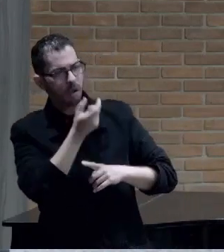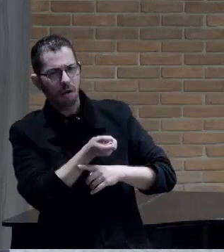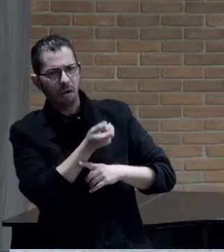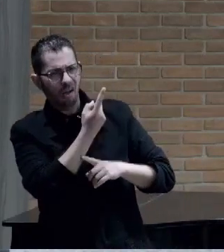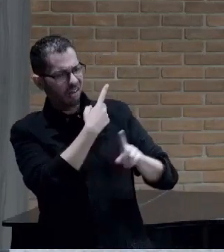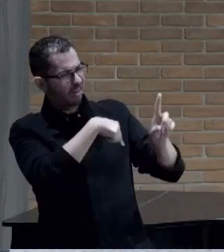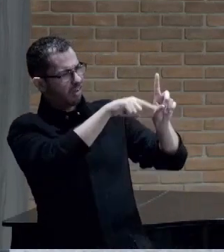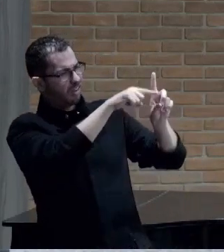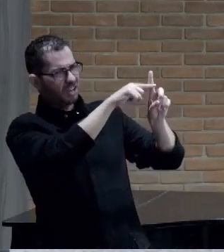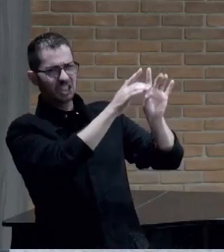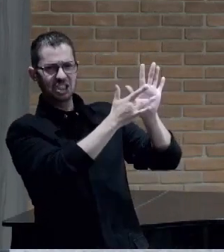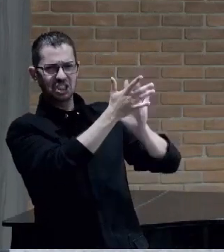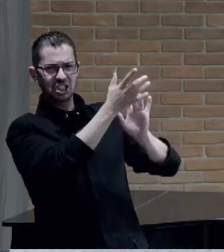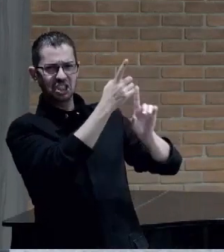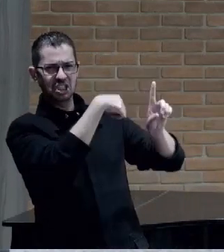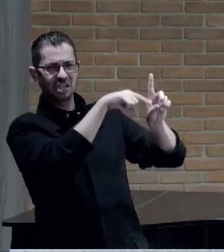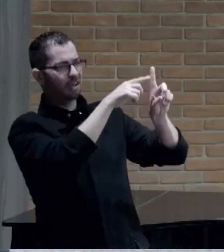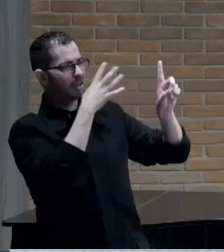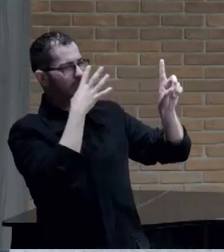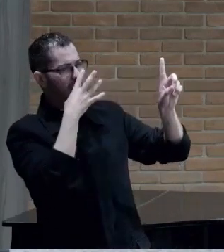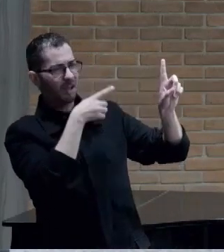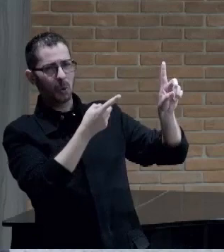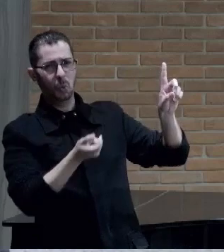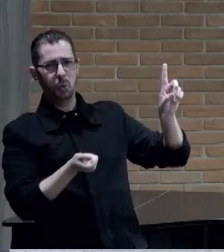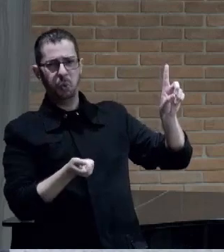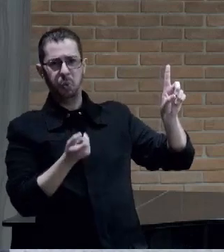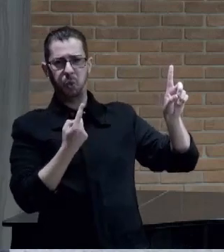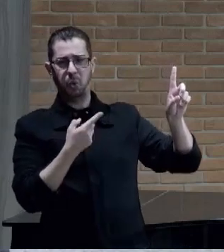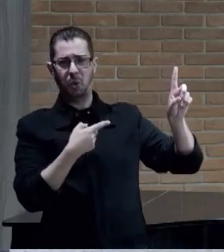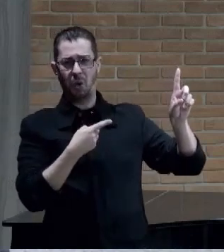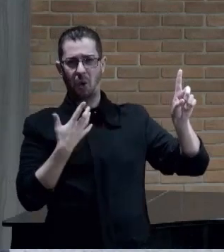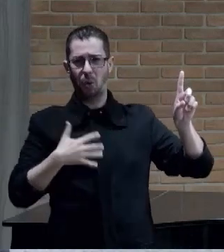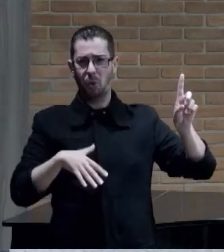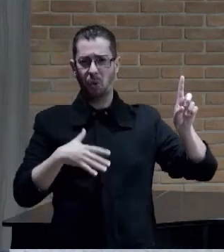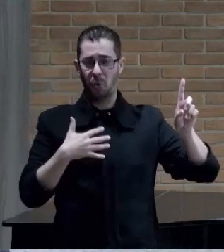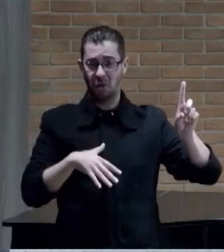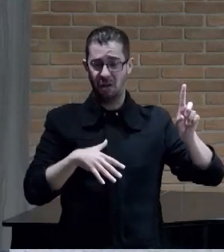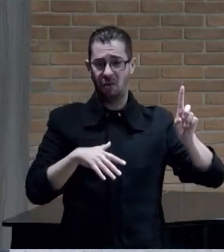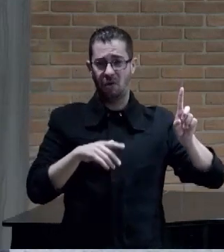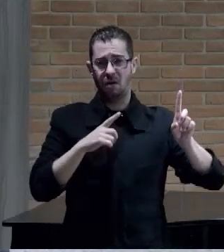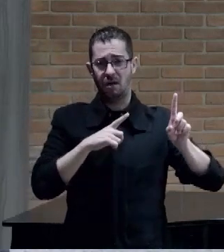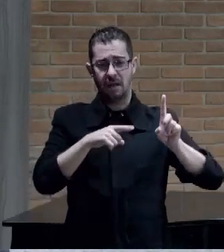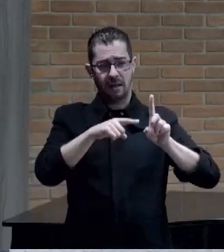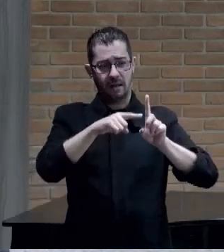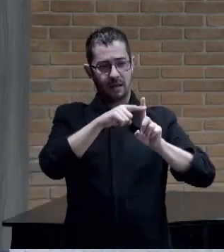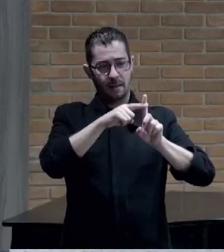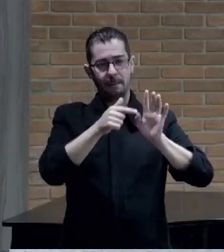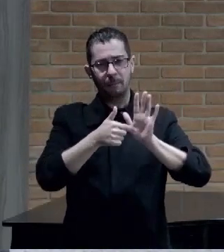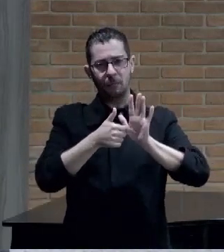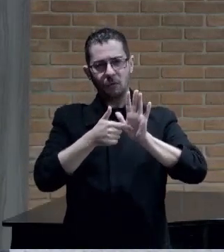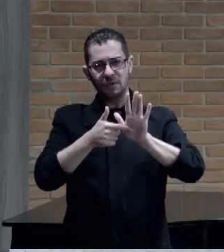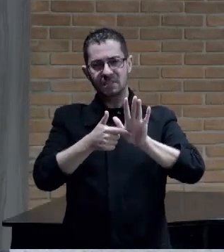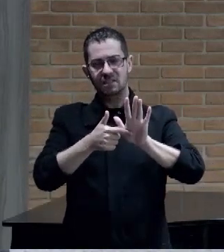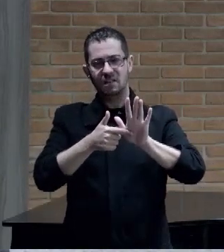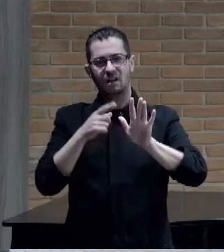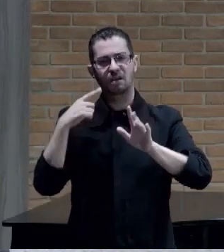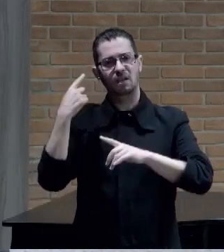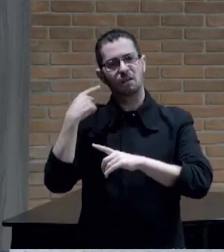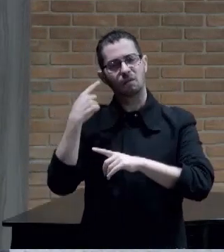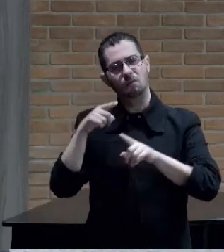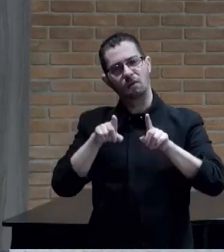Então, tanto a mensagem que é loucura como a mensagem que escandaliza,